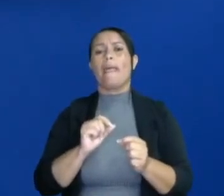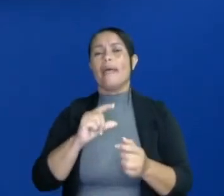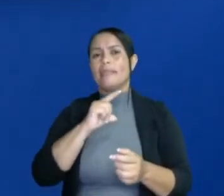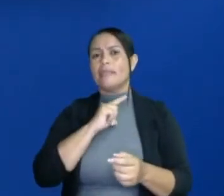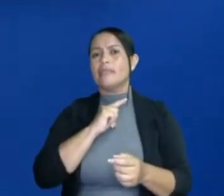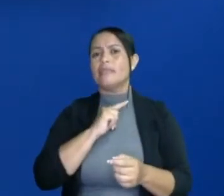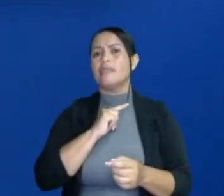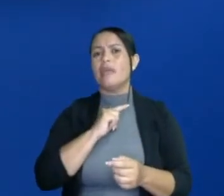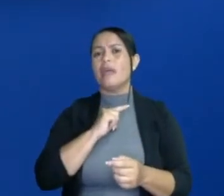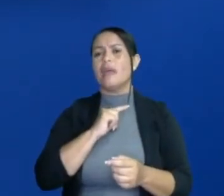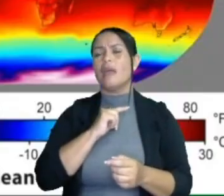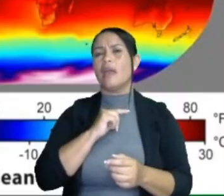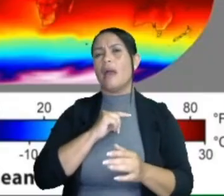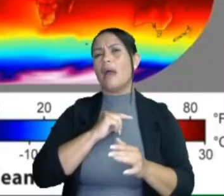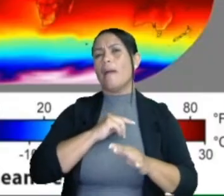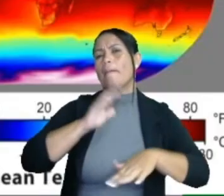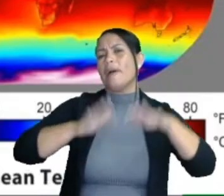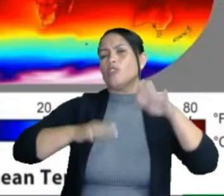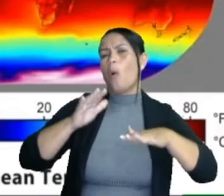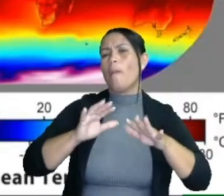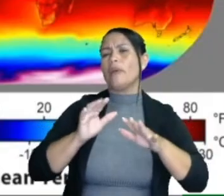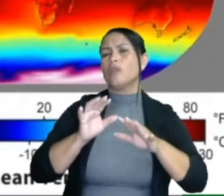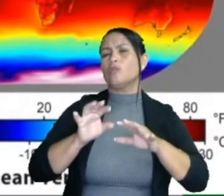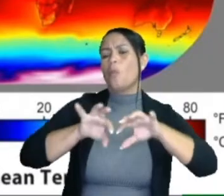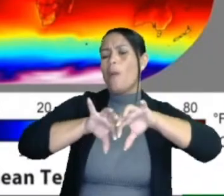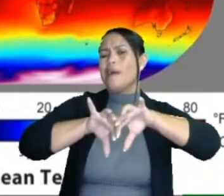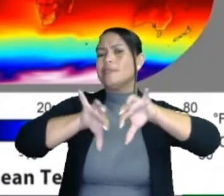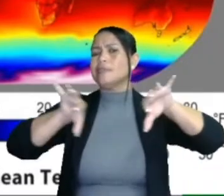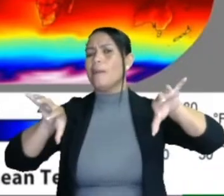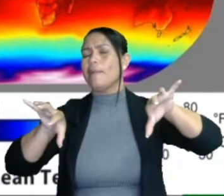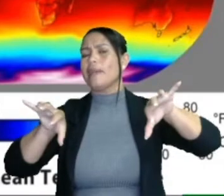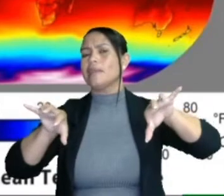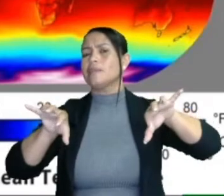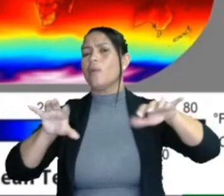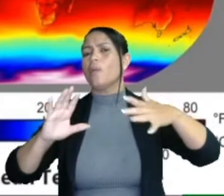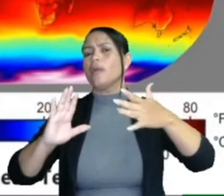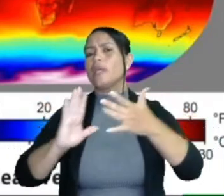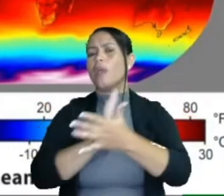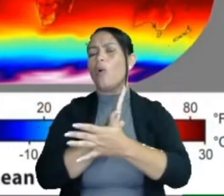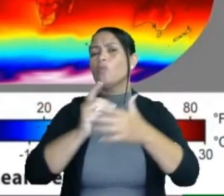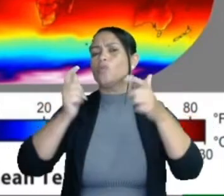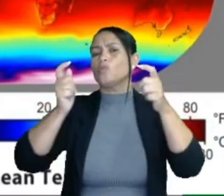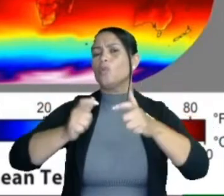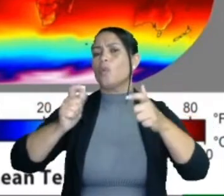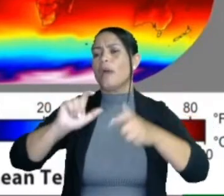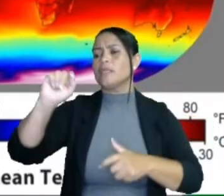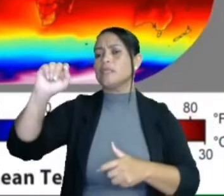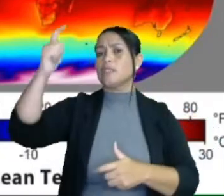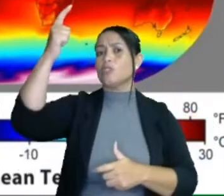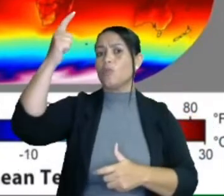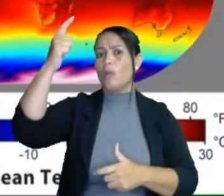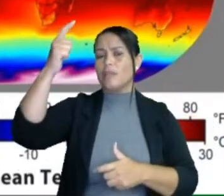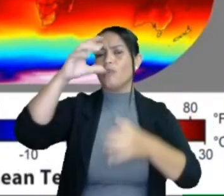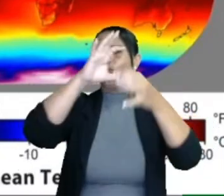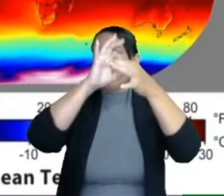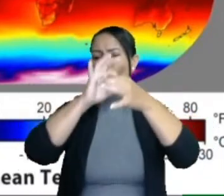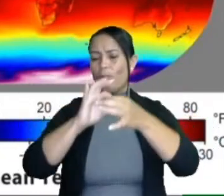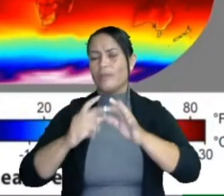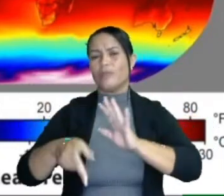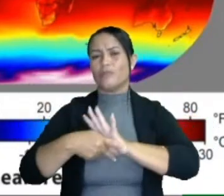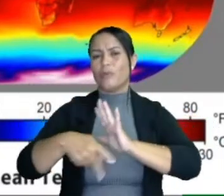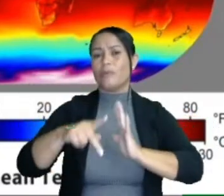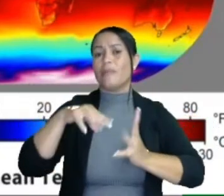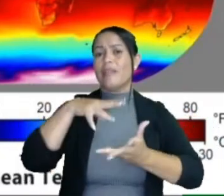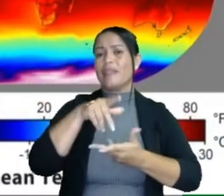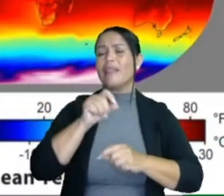haja uma divisão ou uma separação, vamos dizer assim, em zonas de insolação no contexto do nosso planeta.